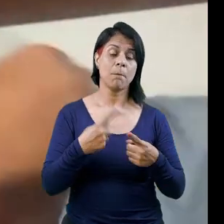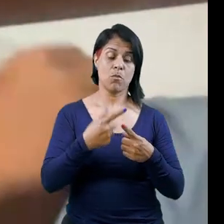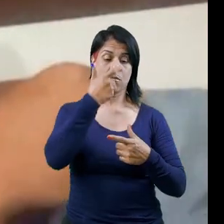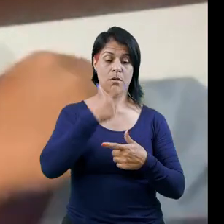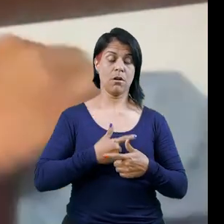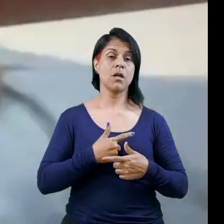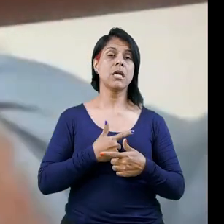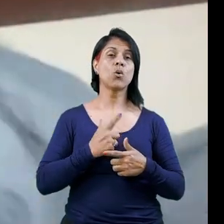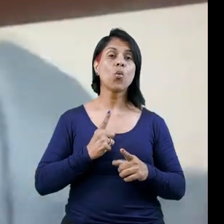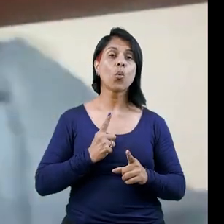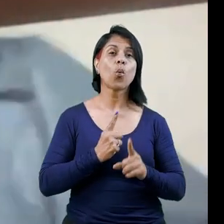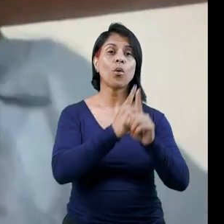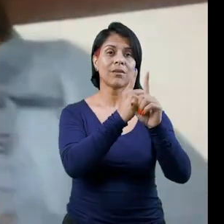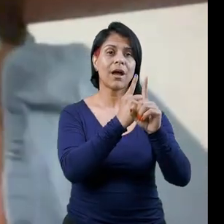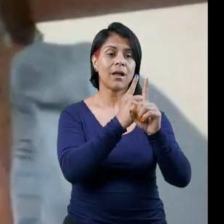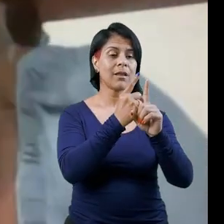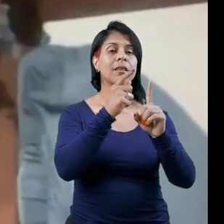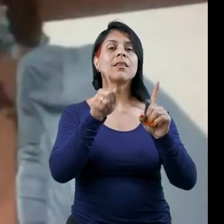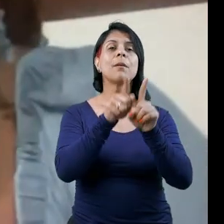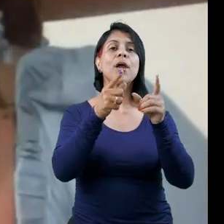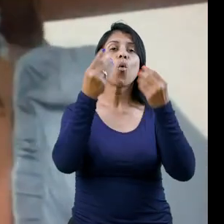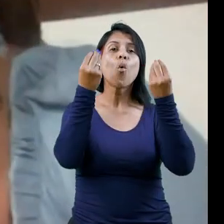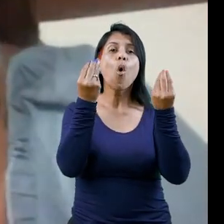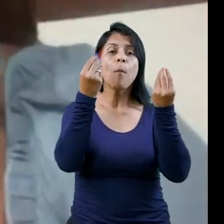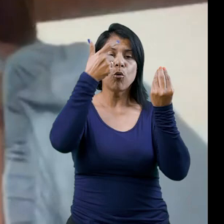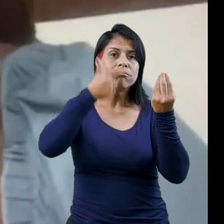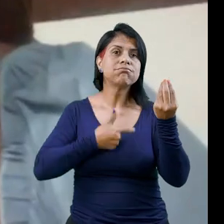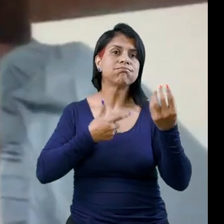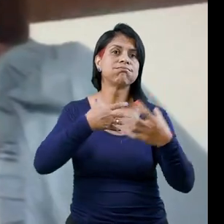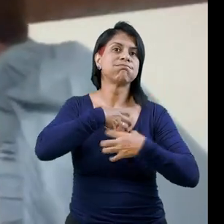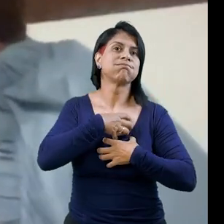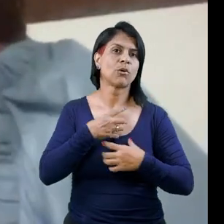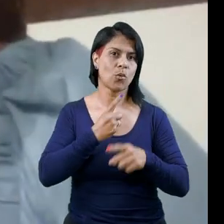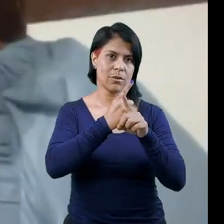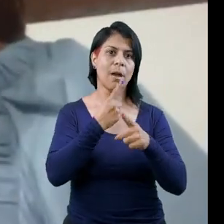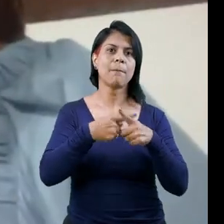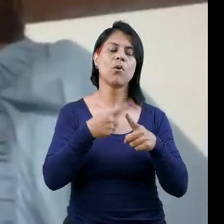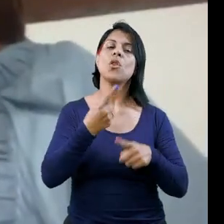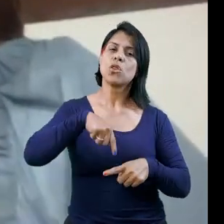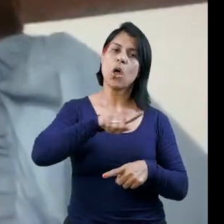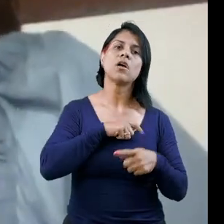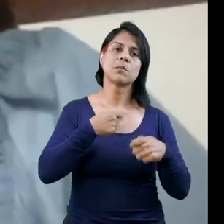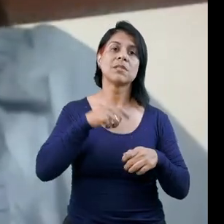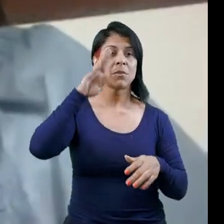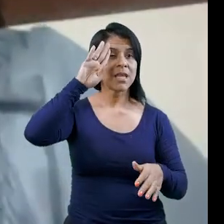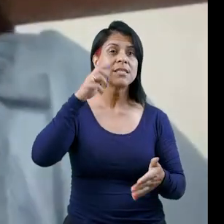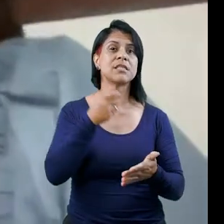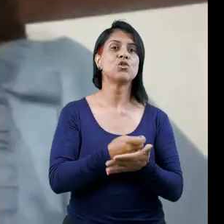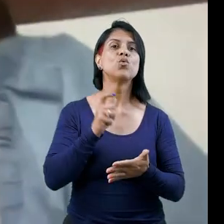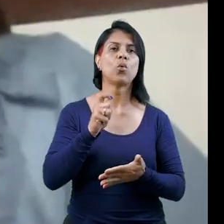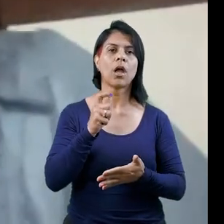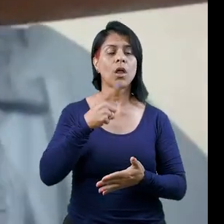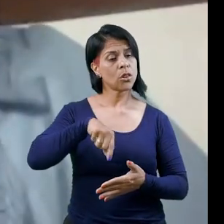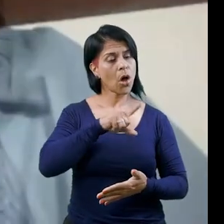gente quer se encontrar, eu acho que como a gente quer se encontrar. Eu acho que é importante que a gente decida, que a gente tenha autonomia,